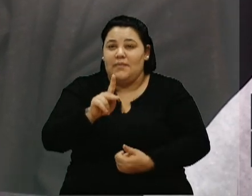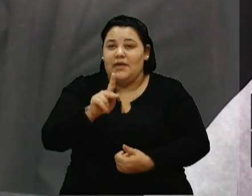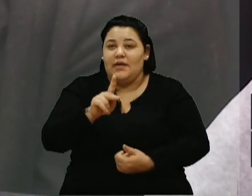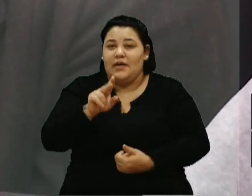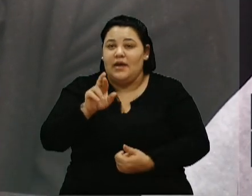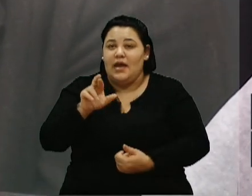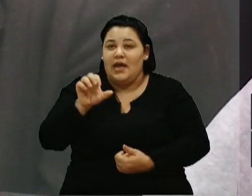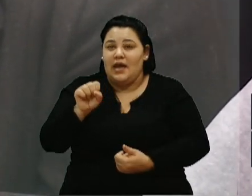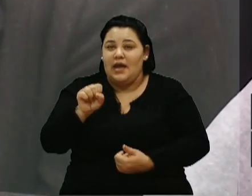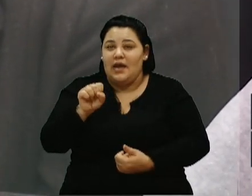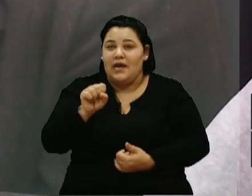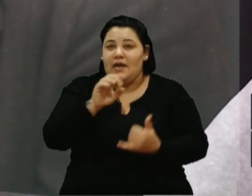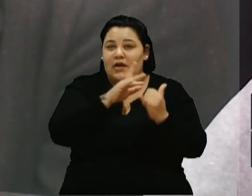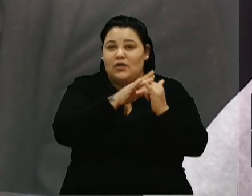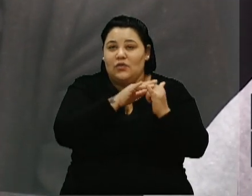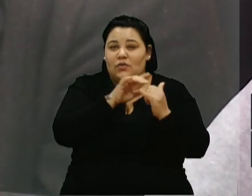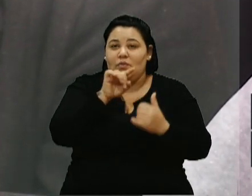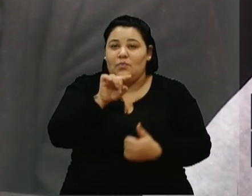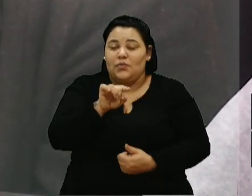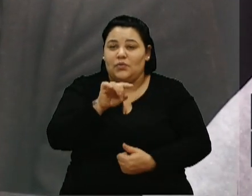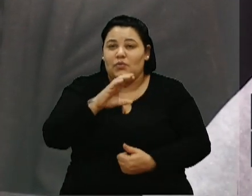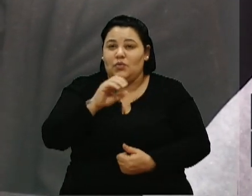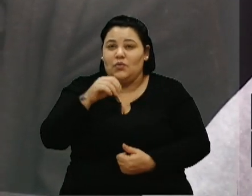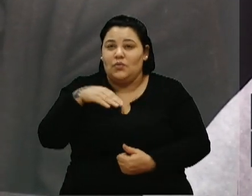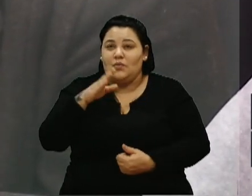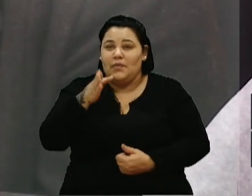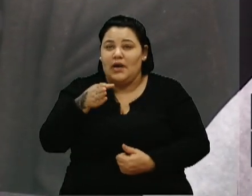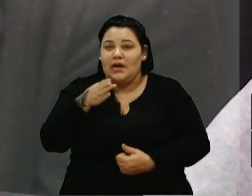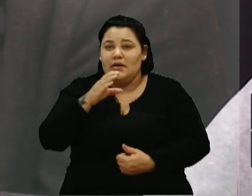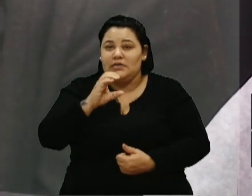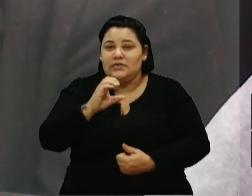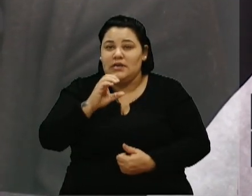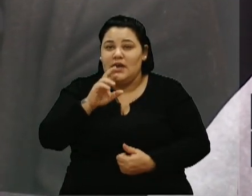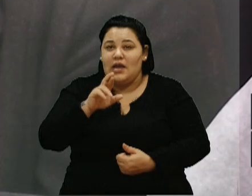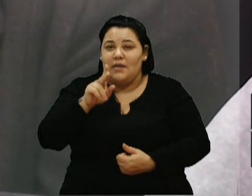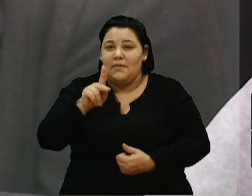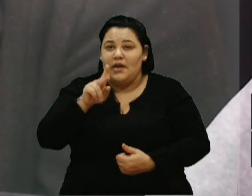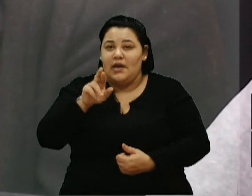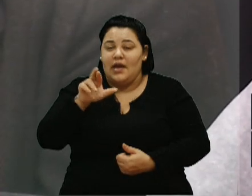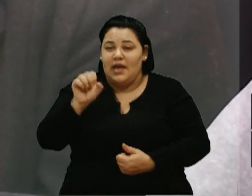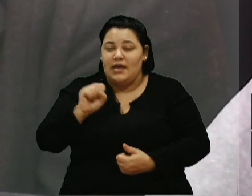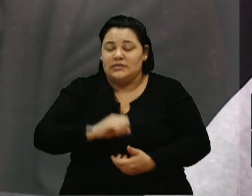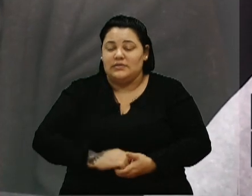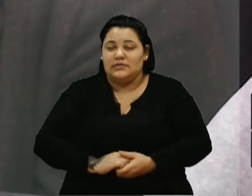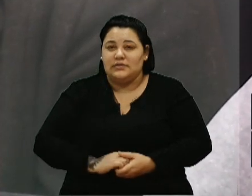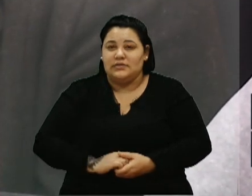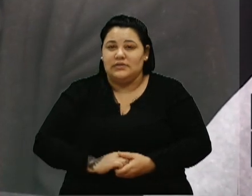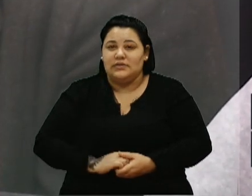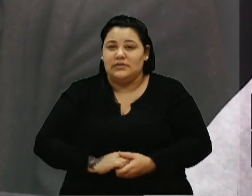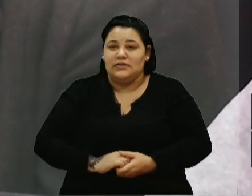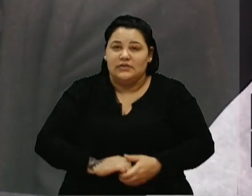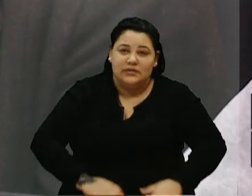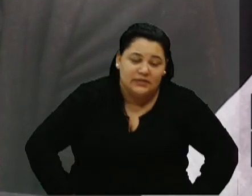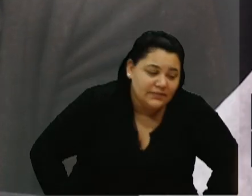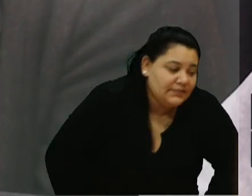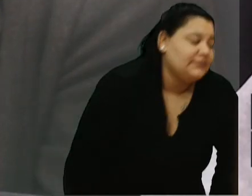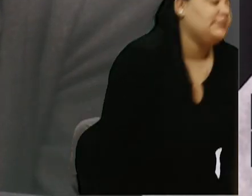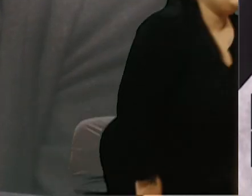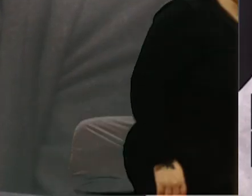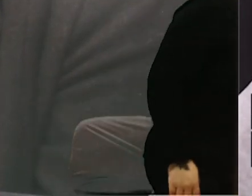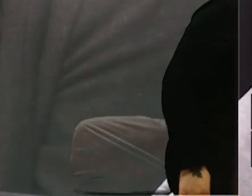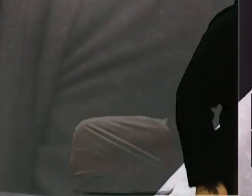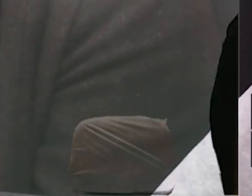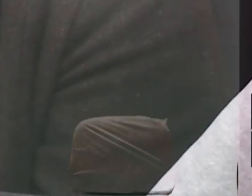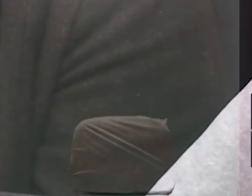/CRPRS, youtube.com/CRPRS. E peço também